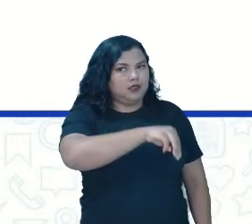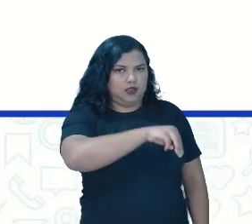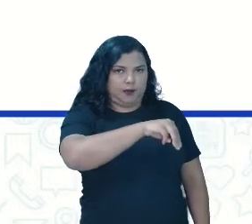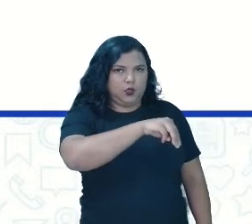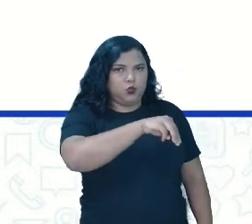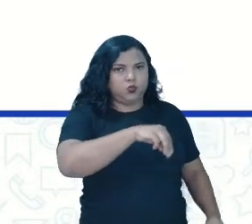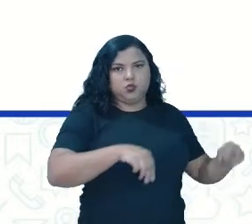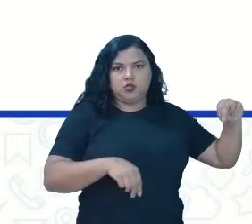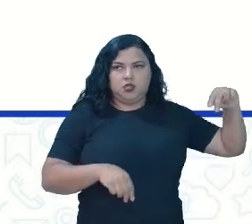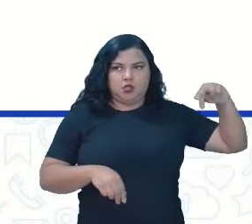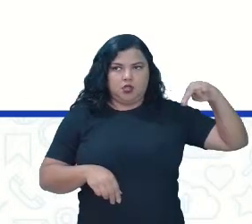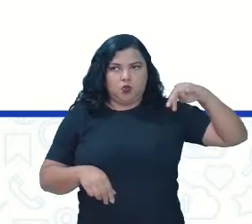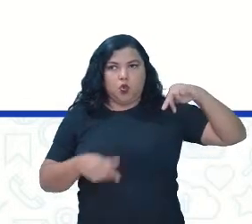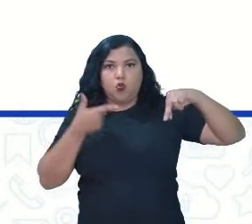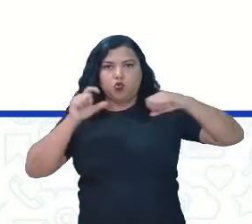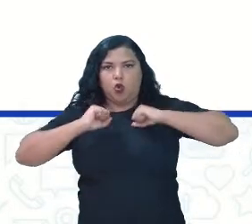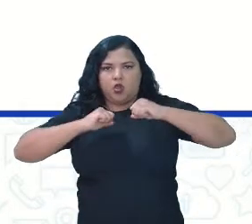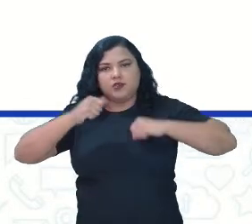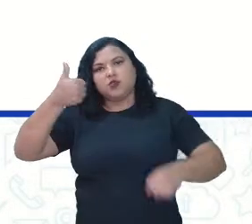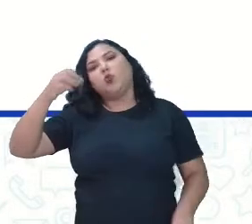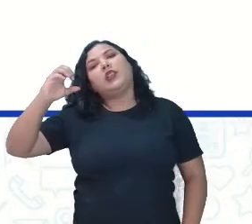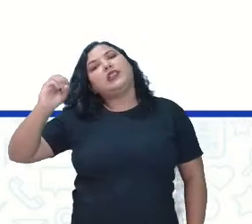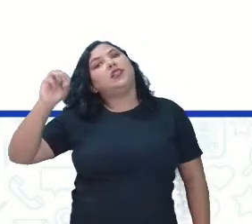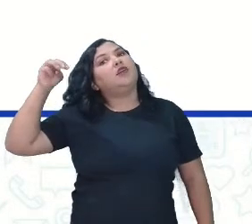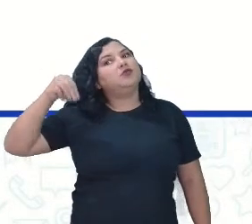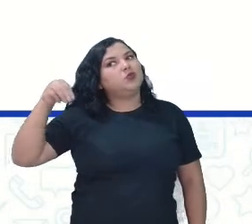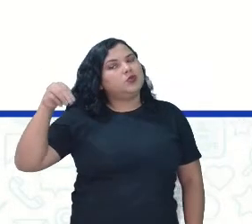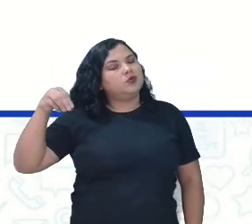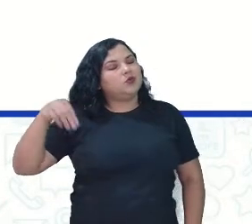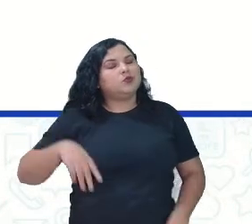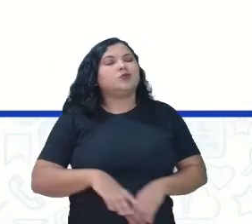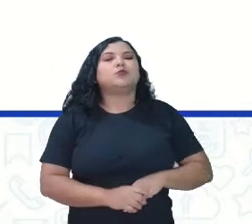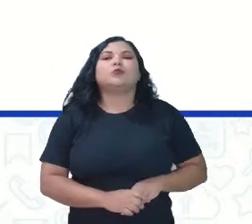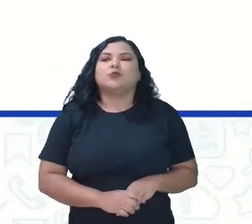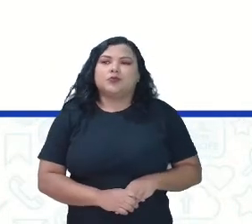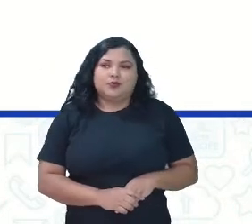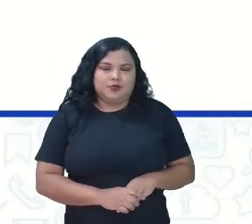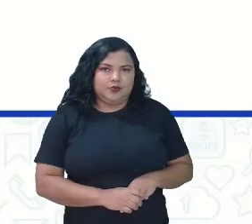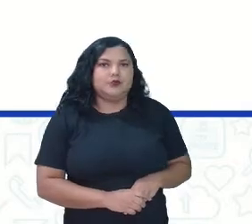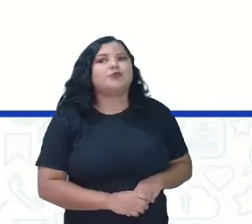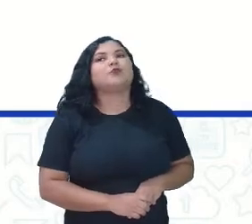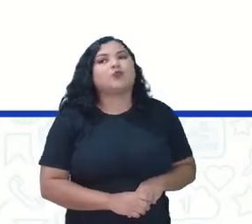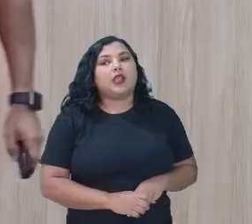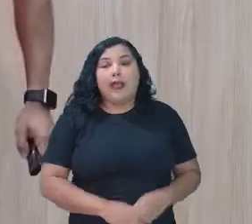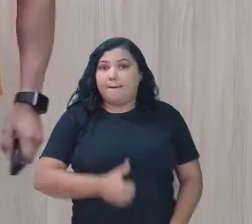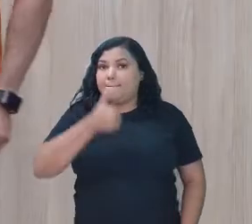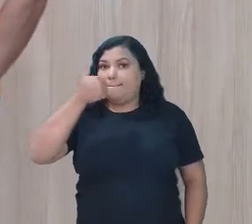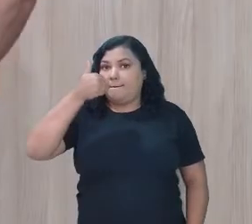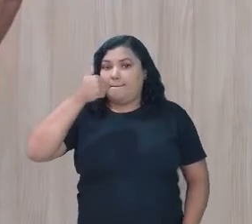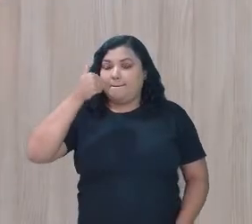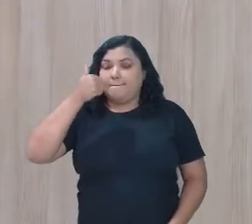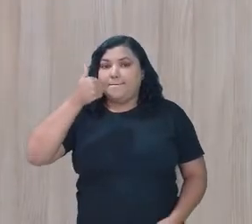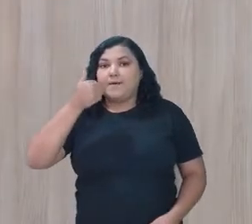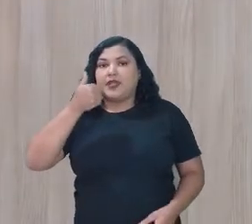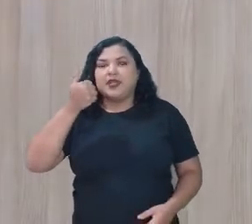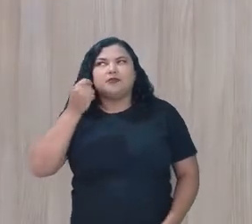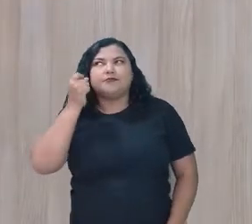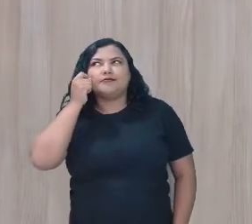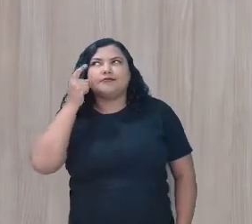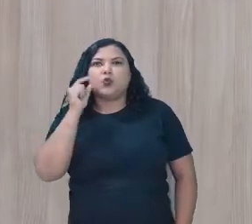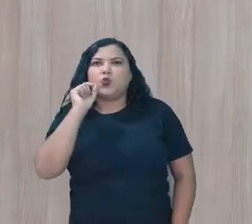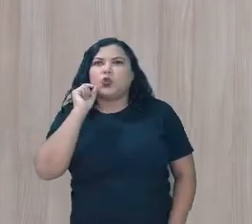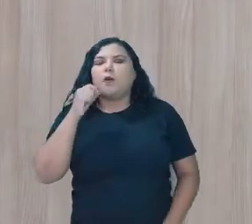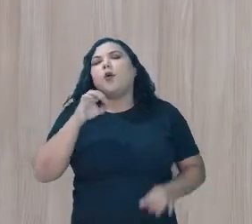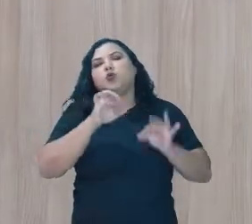andando gastou 30 minutos e o que foi correndo gastou 10 minutos. Então, eu tenho aí a primeira ideia